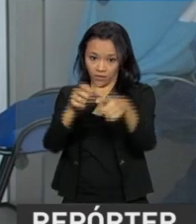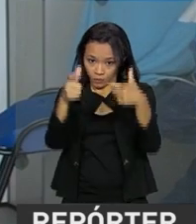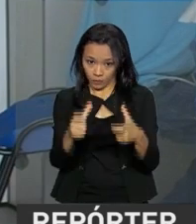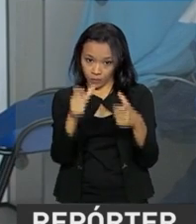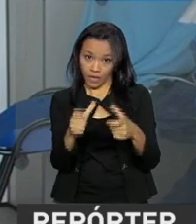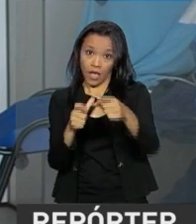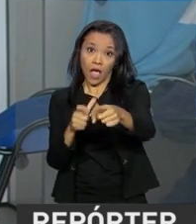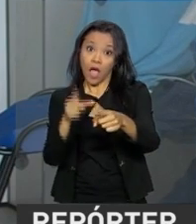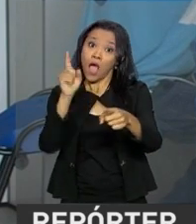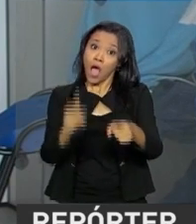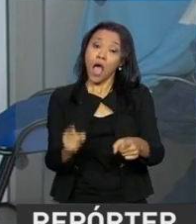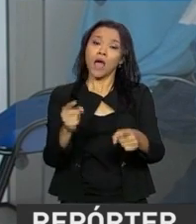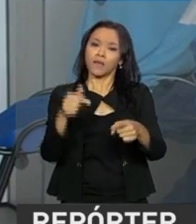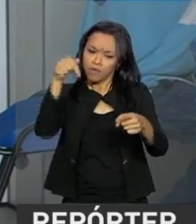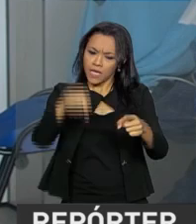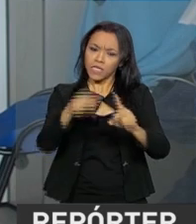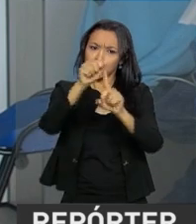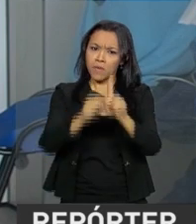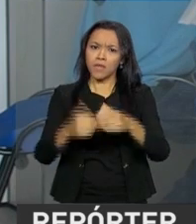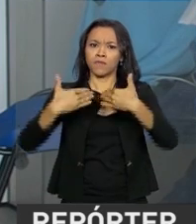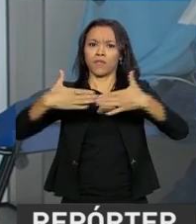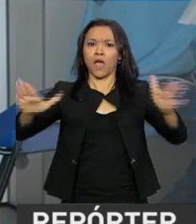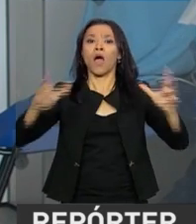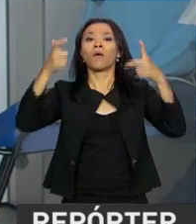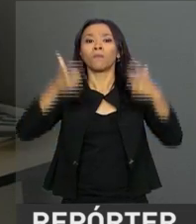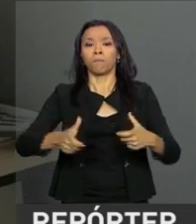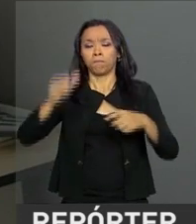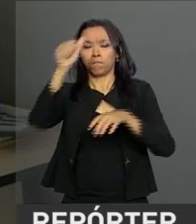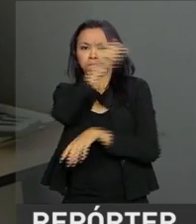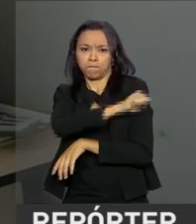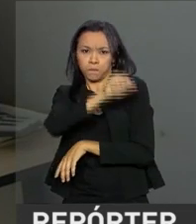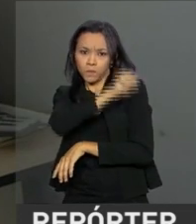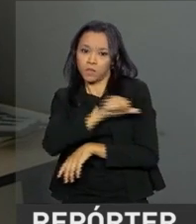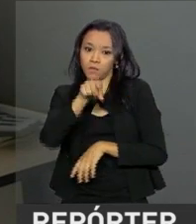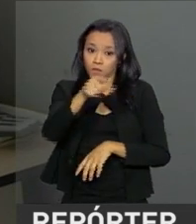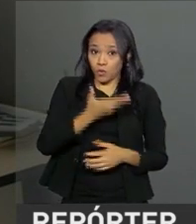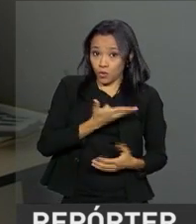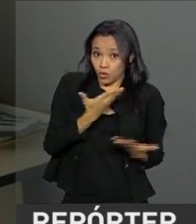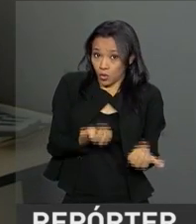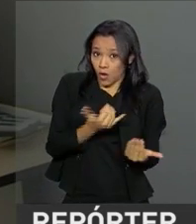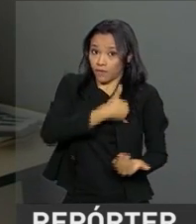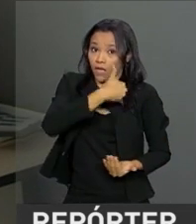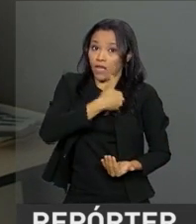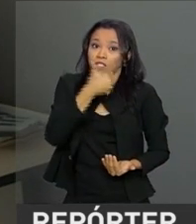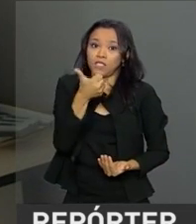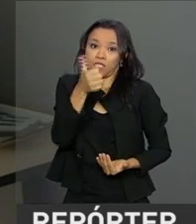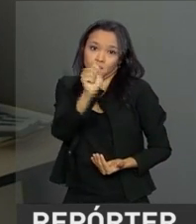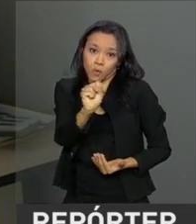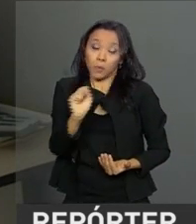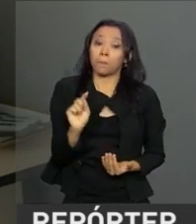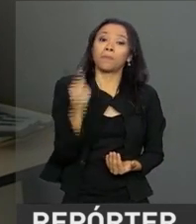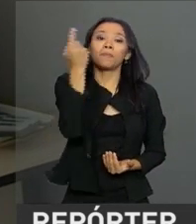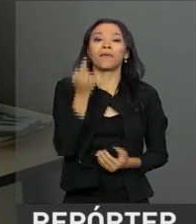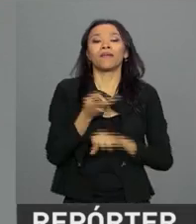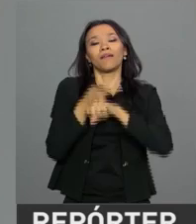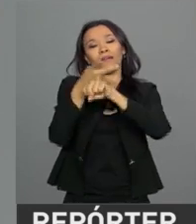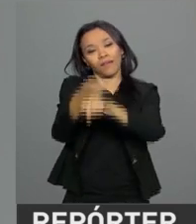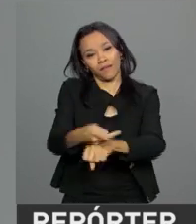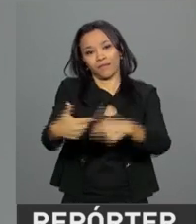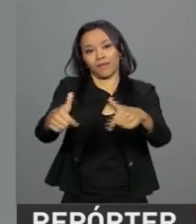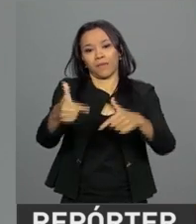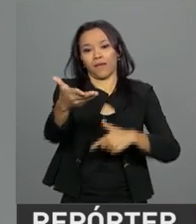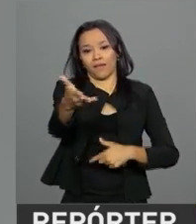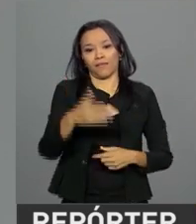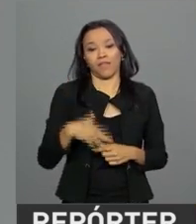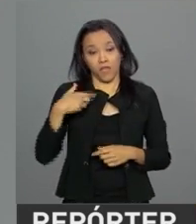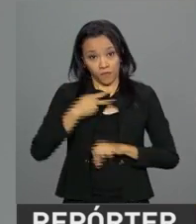SINE, reinaugurada este mês no centro do Rio de Janeiro, que o jovem de 18 anos foi atrás do primeiro emprego. Eu vim em busca